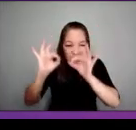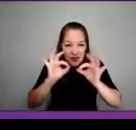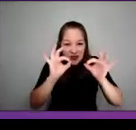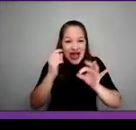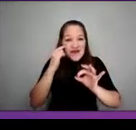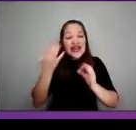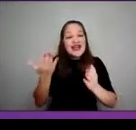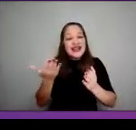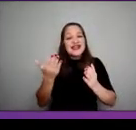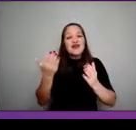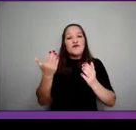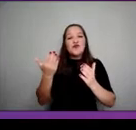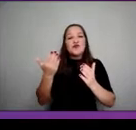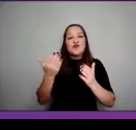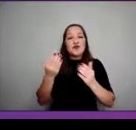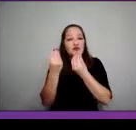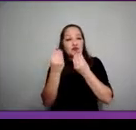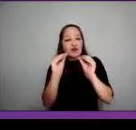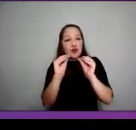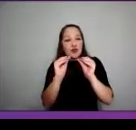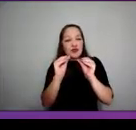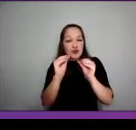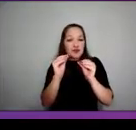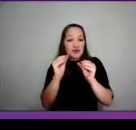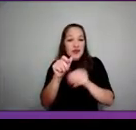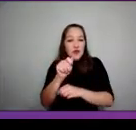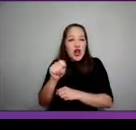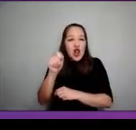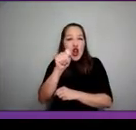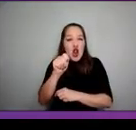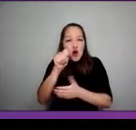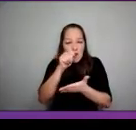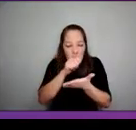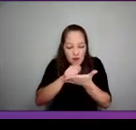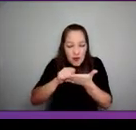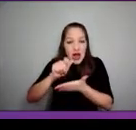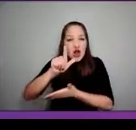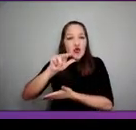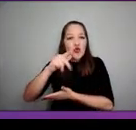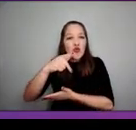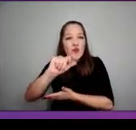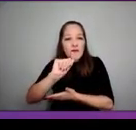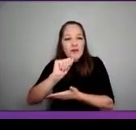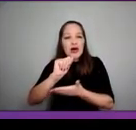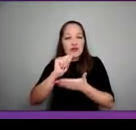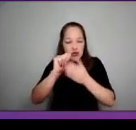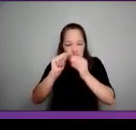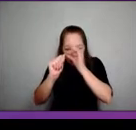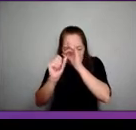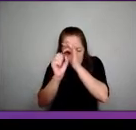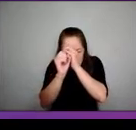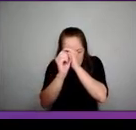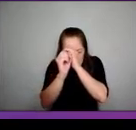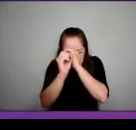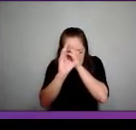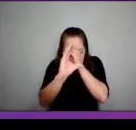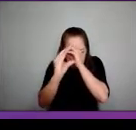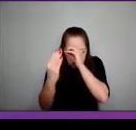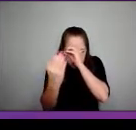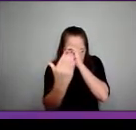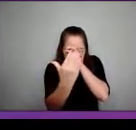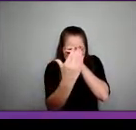uma dispositivo acho que é uma lupa por exemplo nesse nessa câmera net tirando o furo e colocando uma lente eu tenho